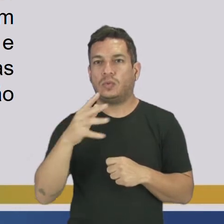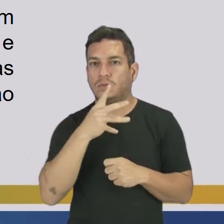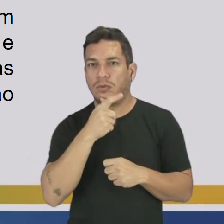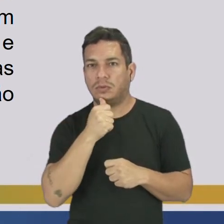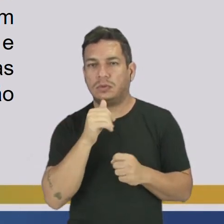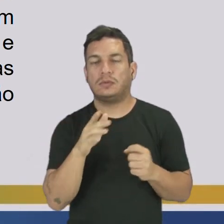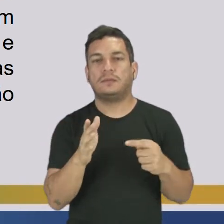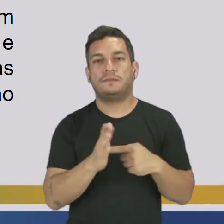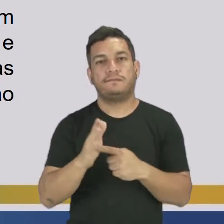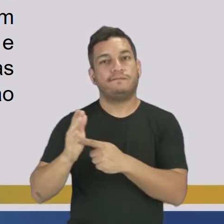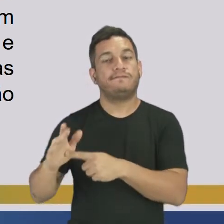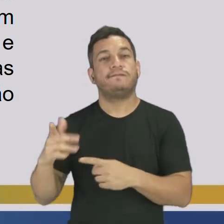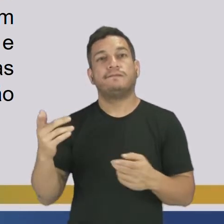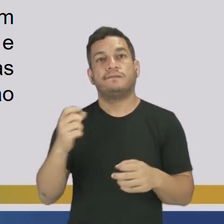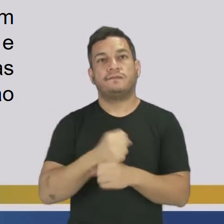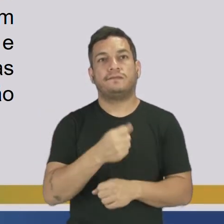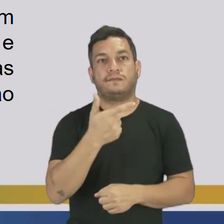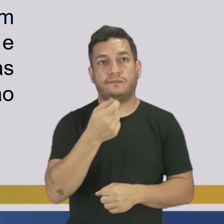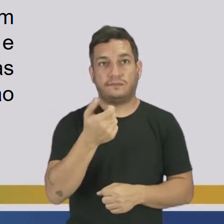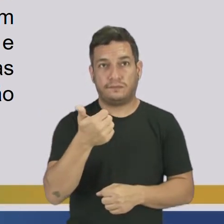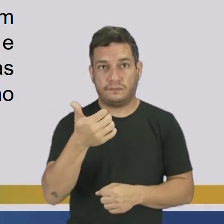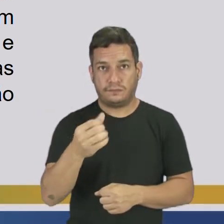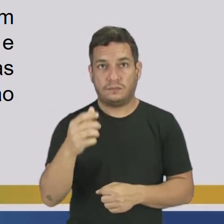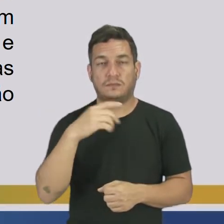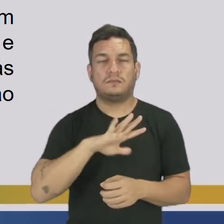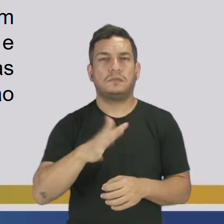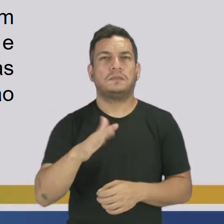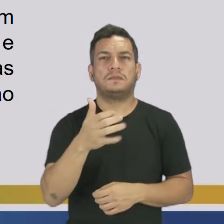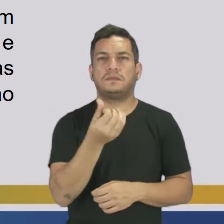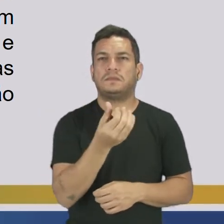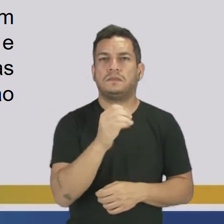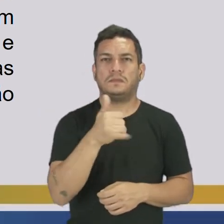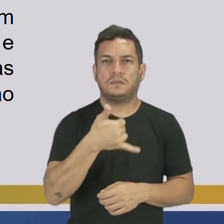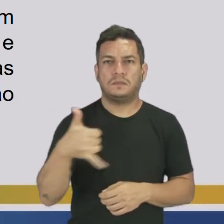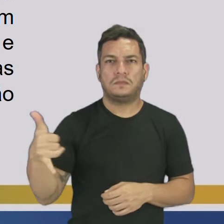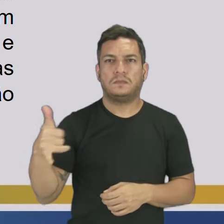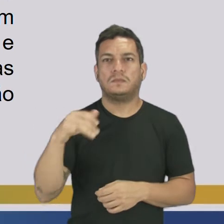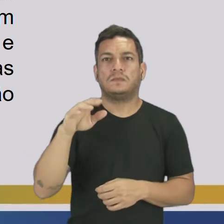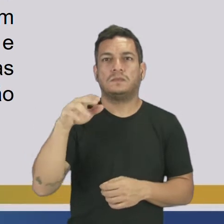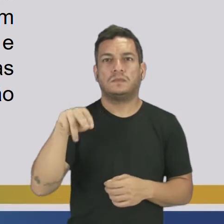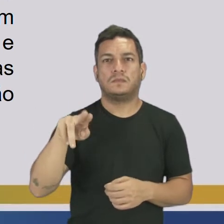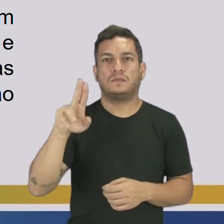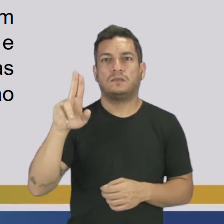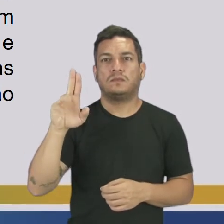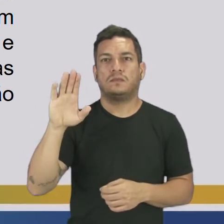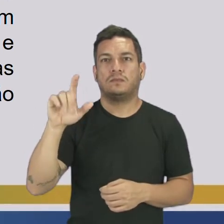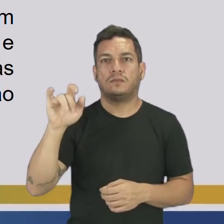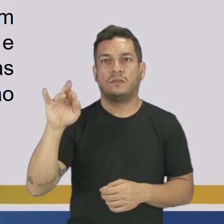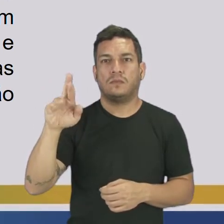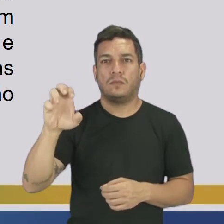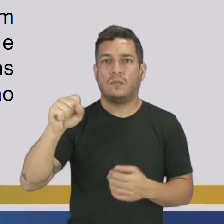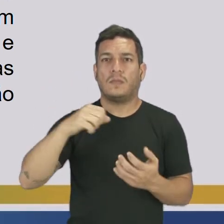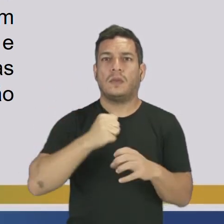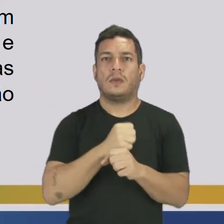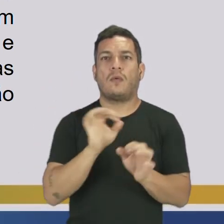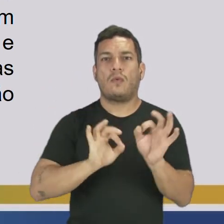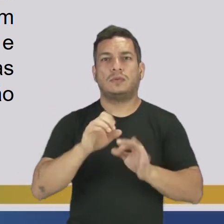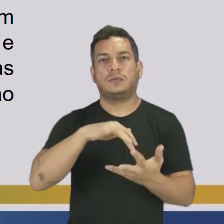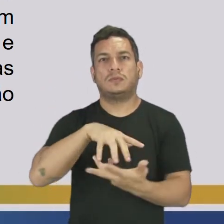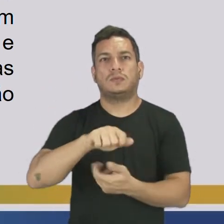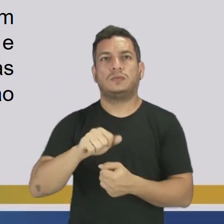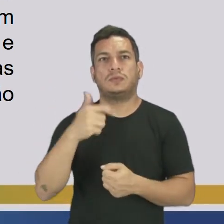direção. Desde 2016, cerca de 60 reatores nucleares em construção em todo o mundo e